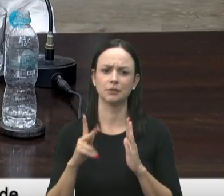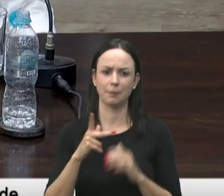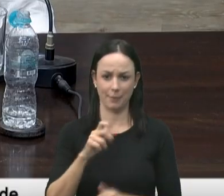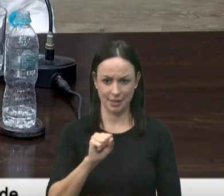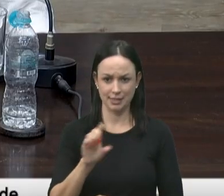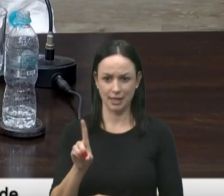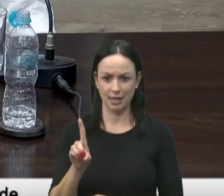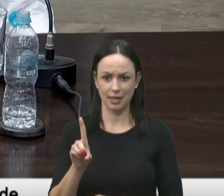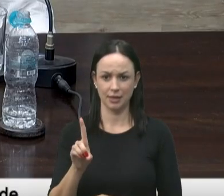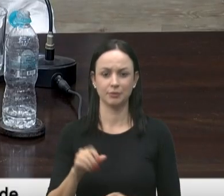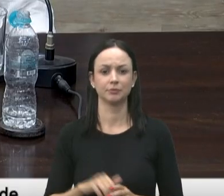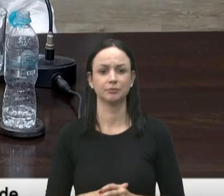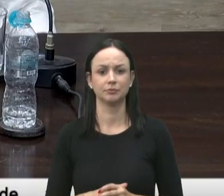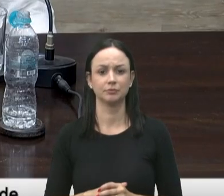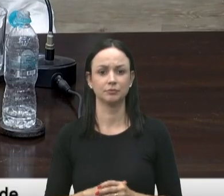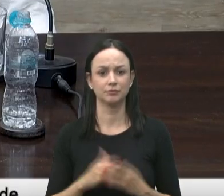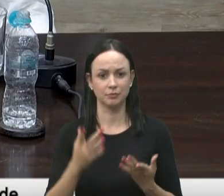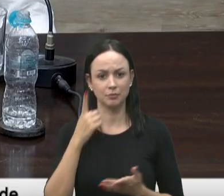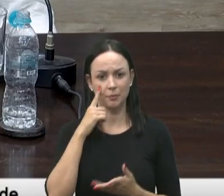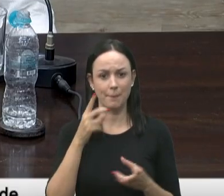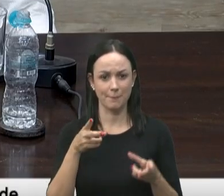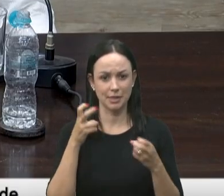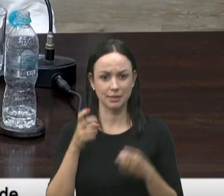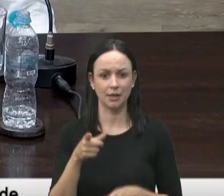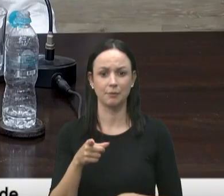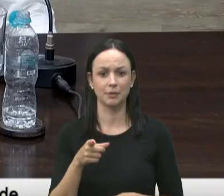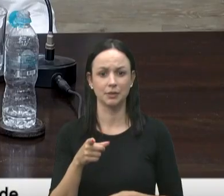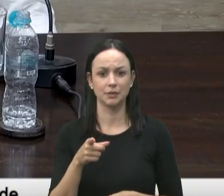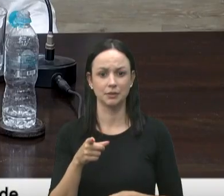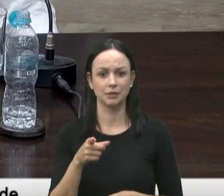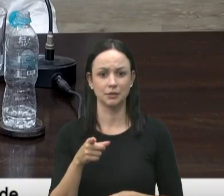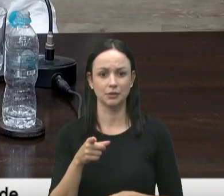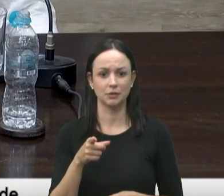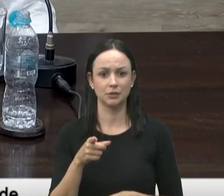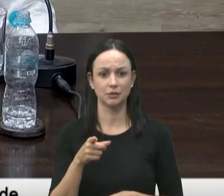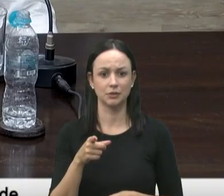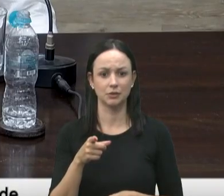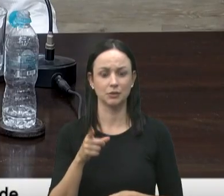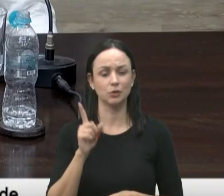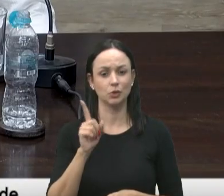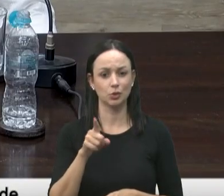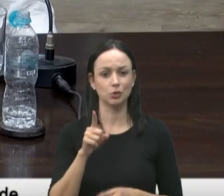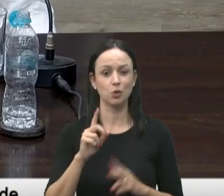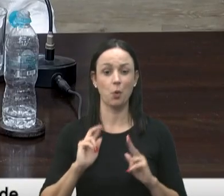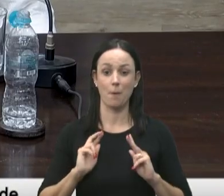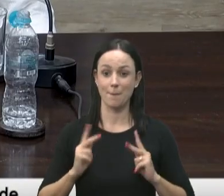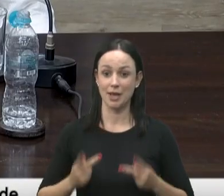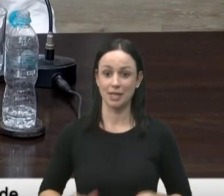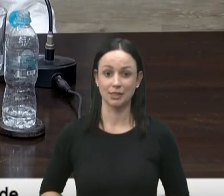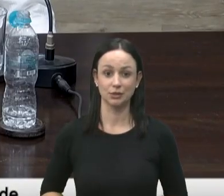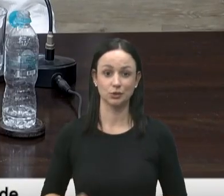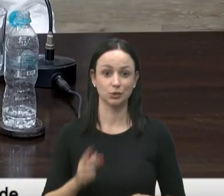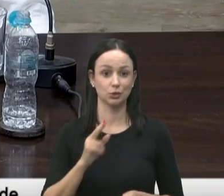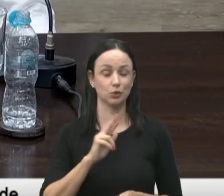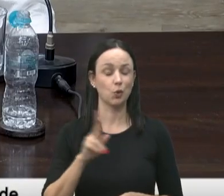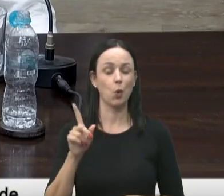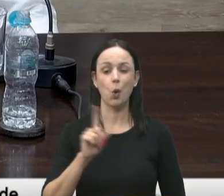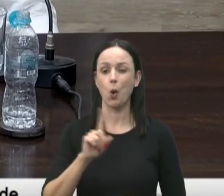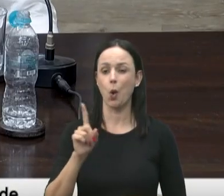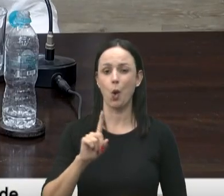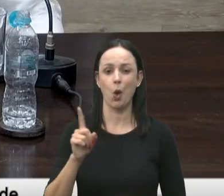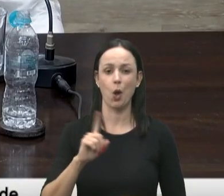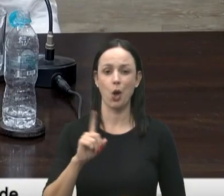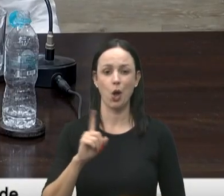PSD. Então, vocês percebem que a questão da humanidade não é uma questão